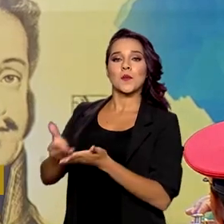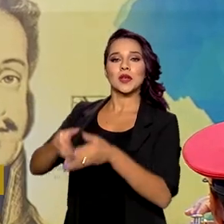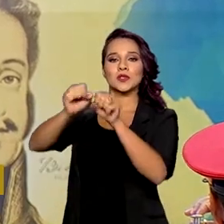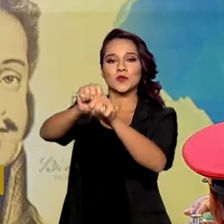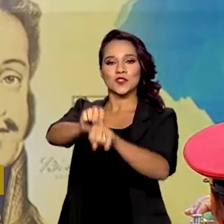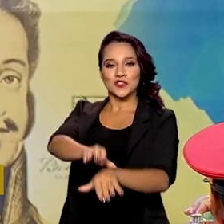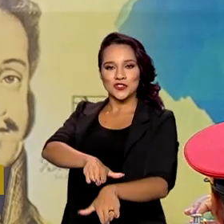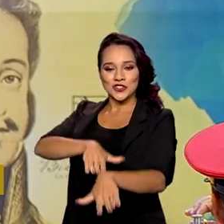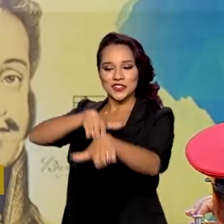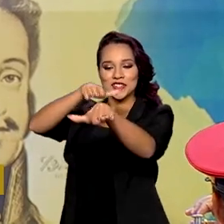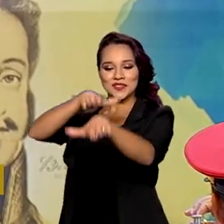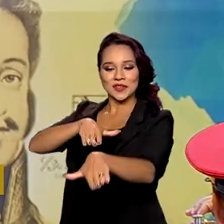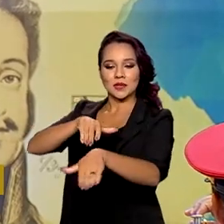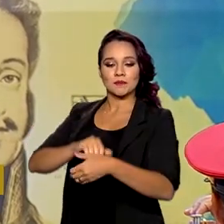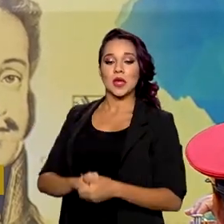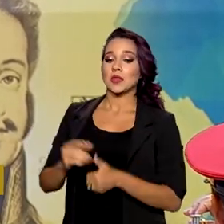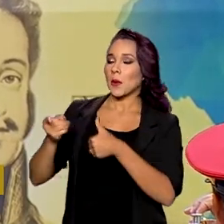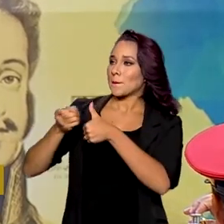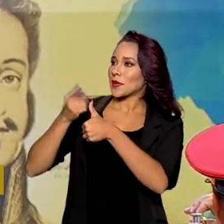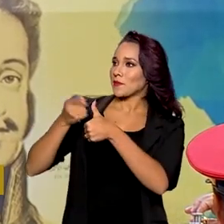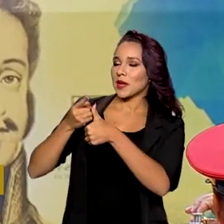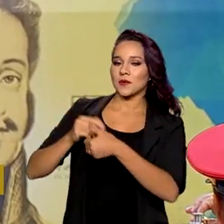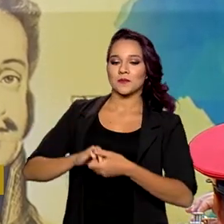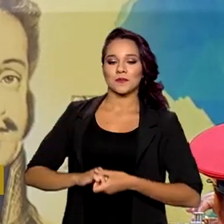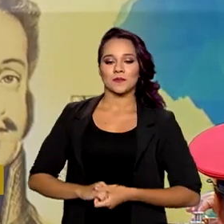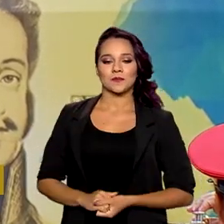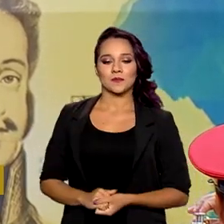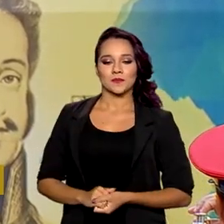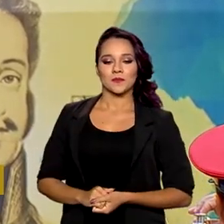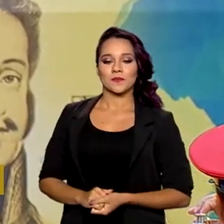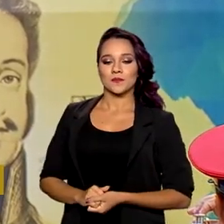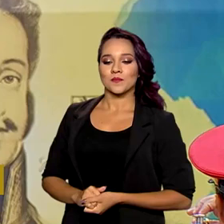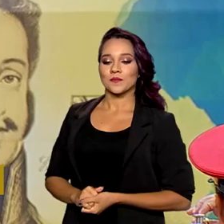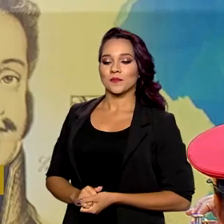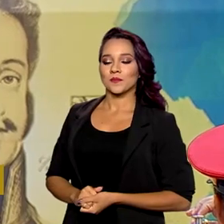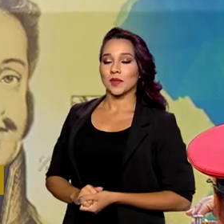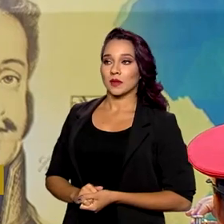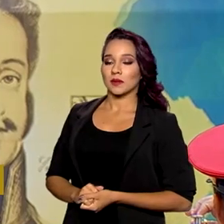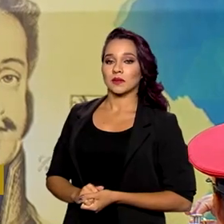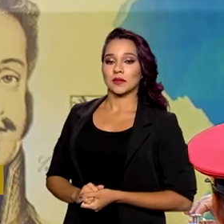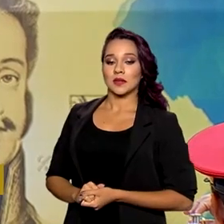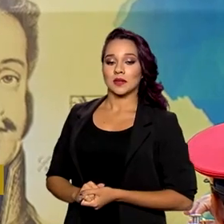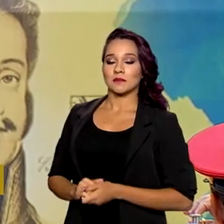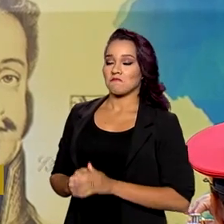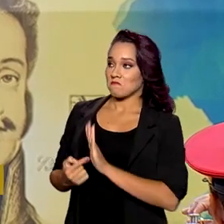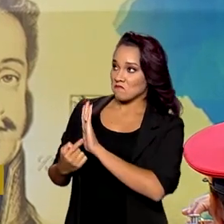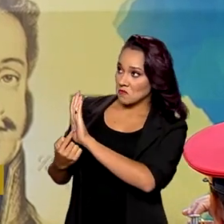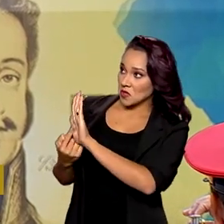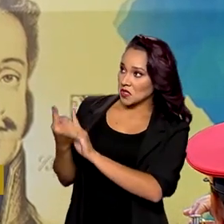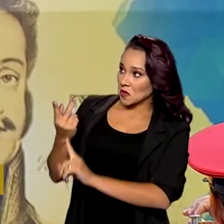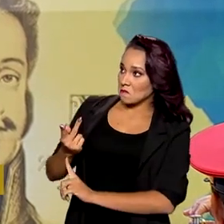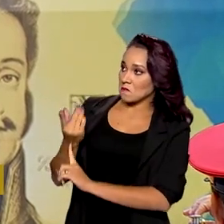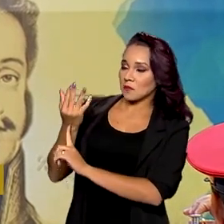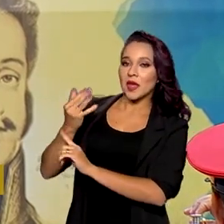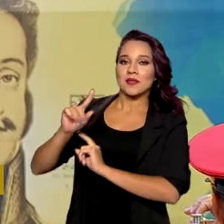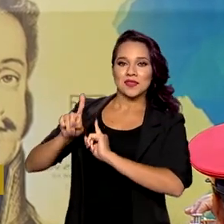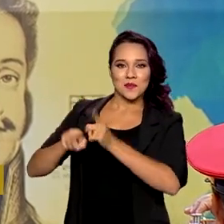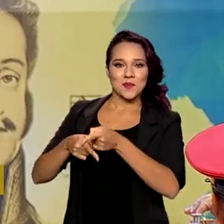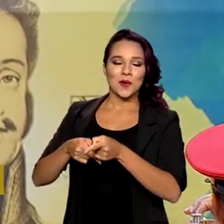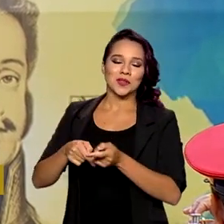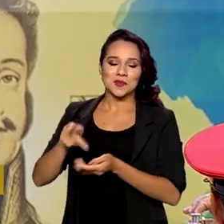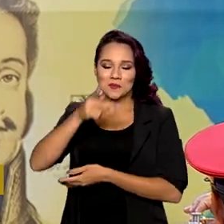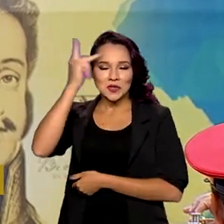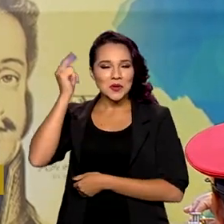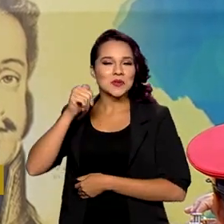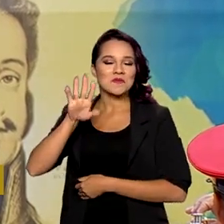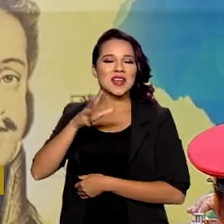desfile. Né? Então é o primeiro elemento de desfile. Na sequência a gente via ali também depois os veteranos, né?